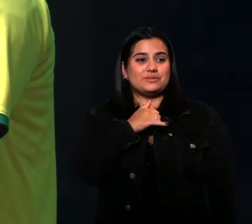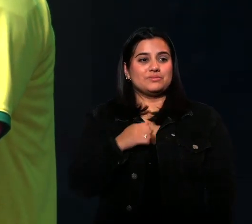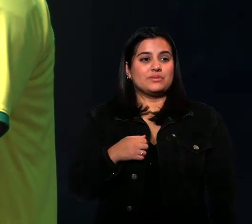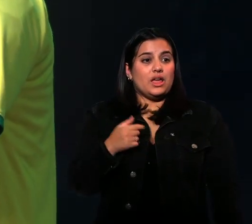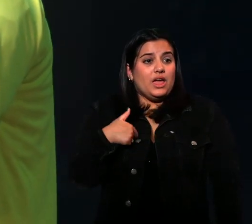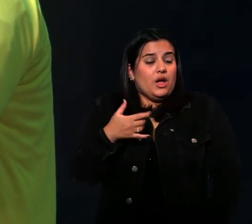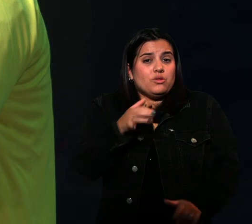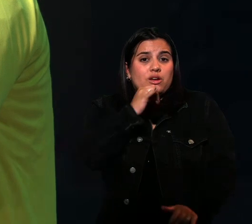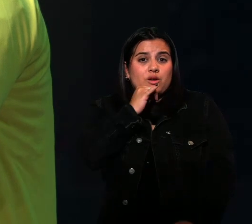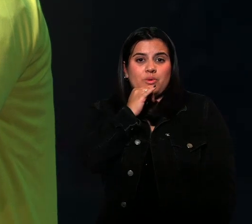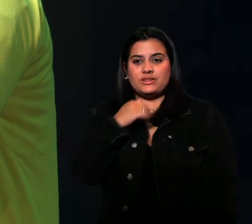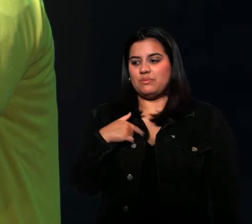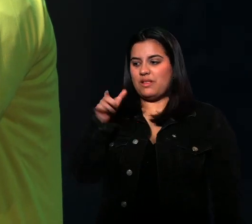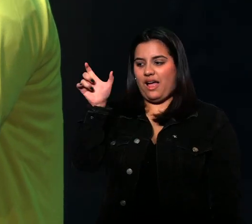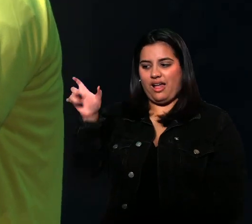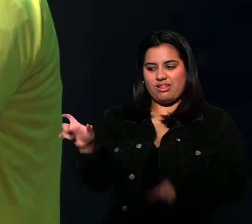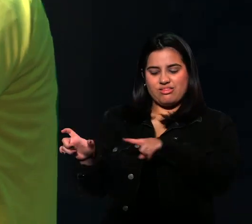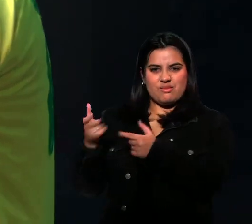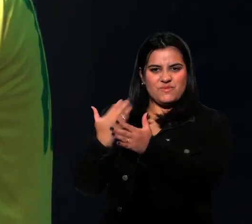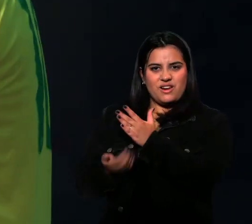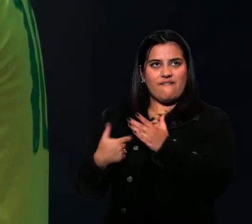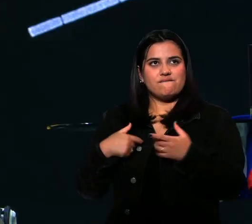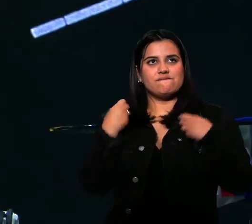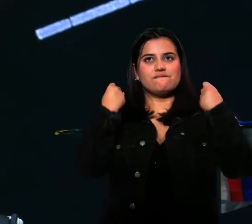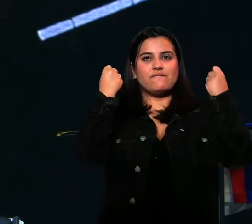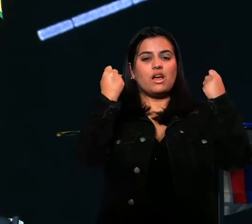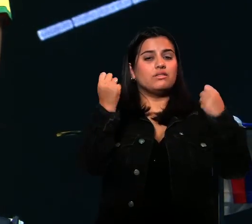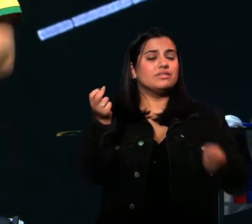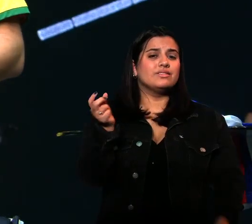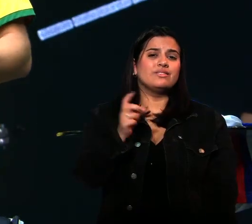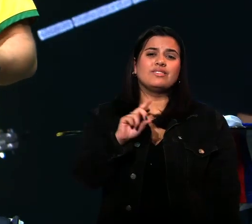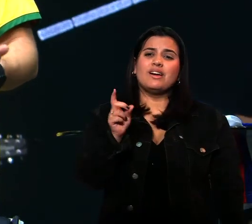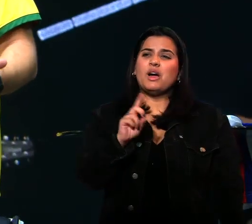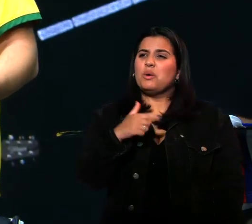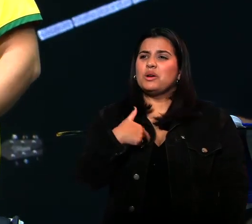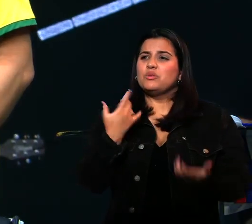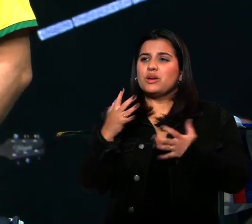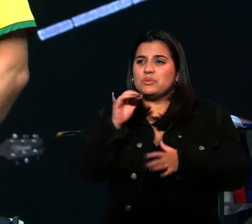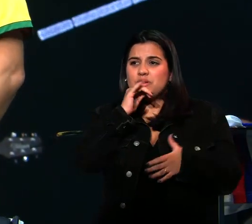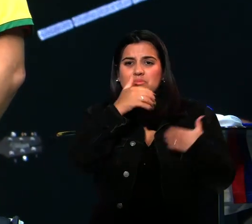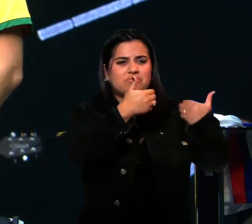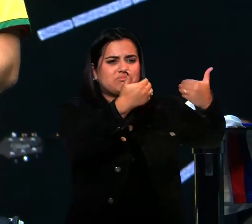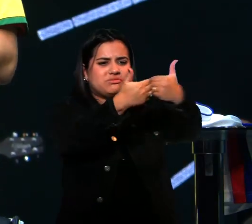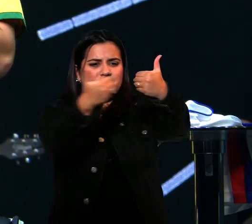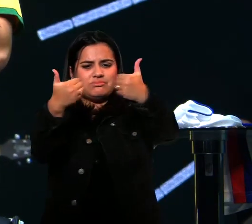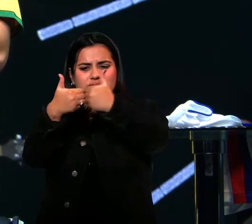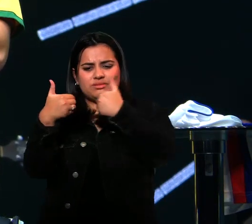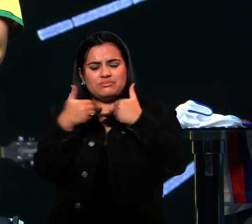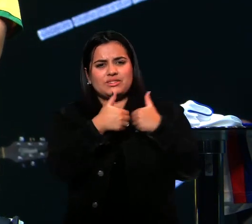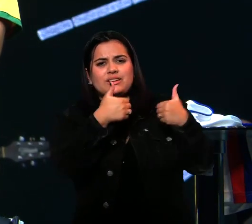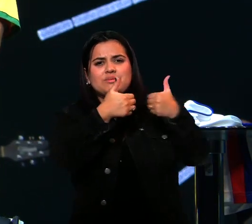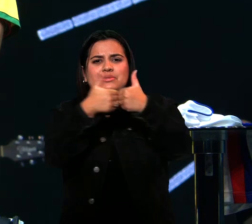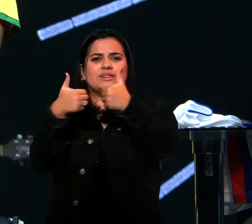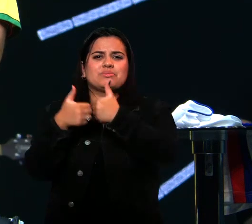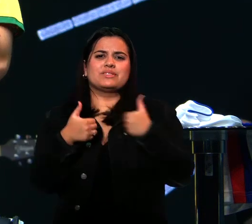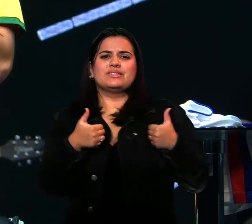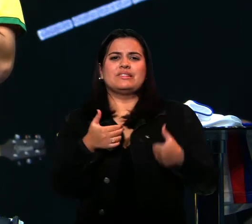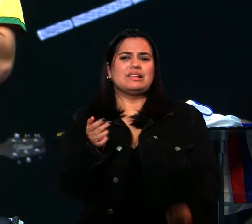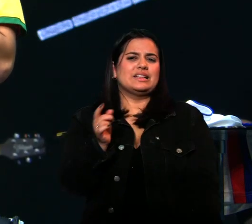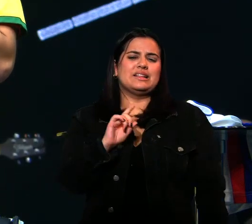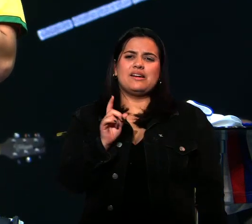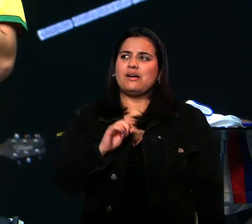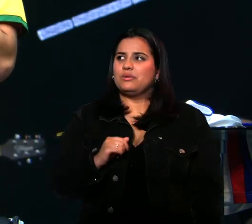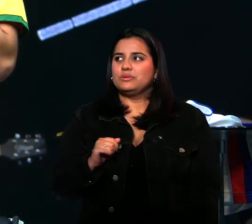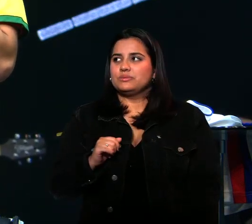derrota dos irmãos. Eu não quero nunca mais ver divisões no corpo de Cristo que foram causadas por minha